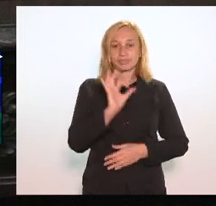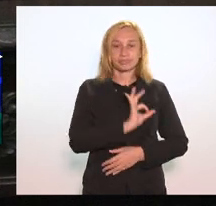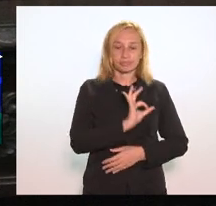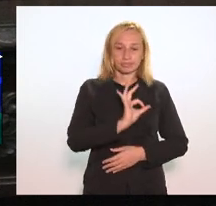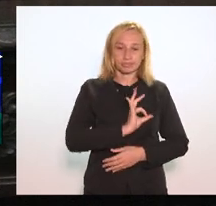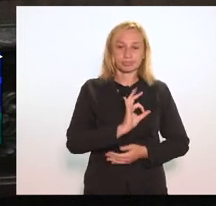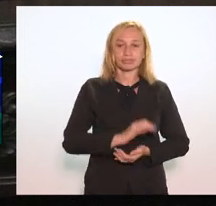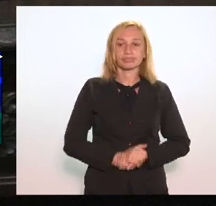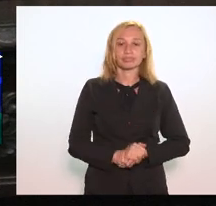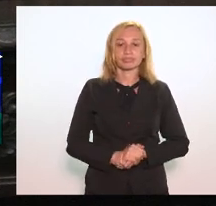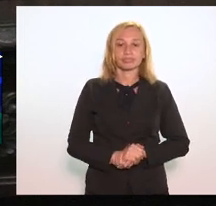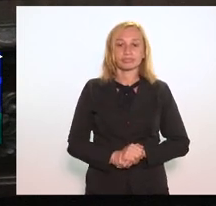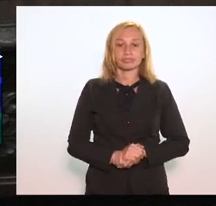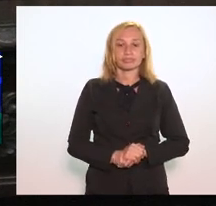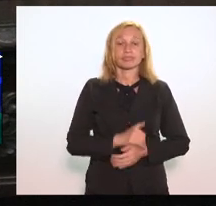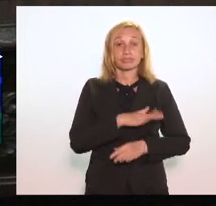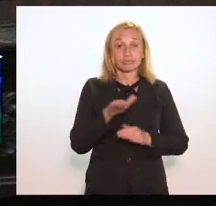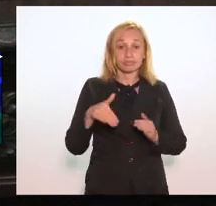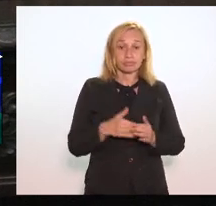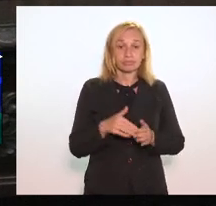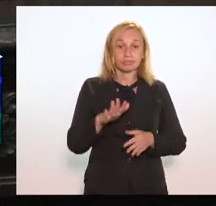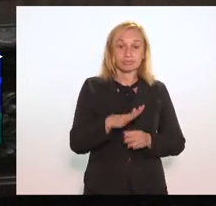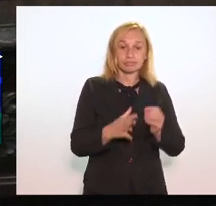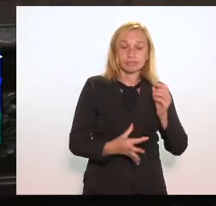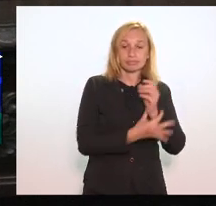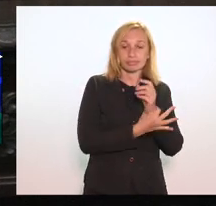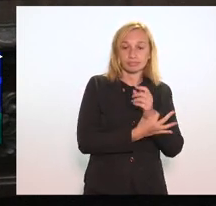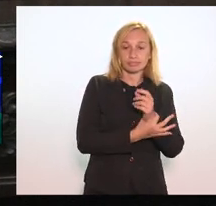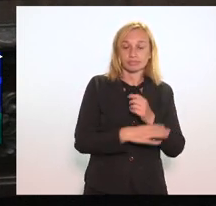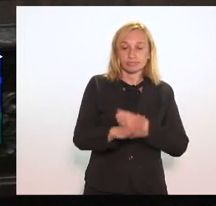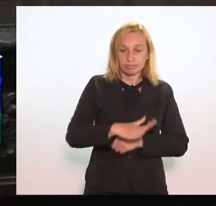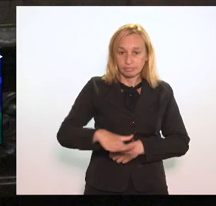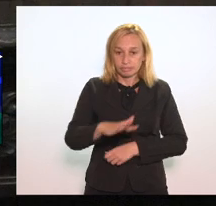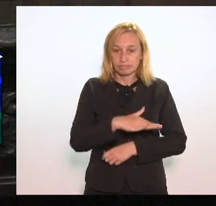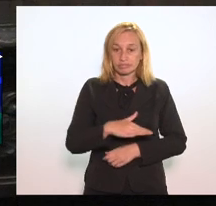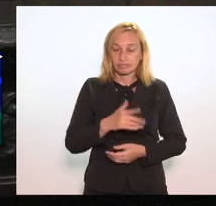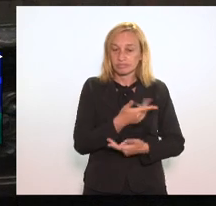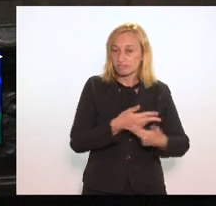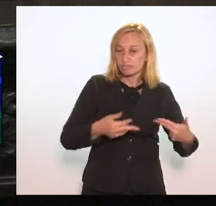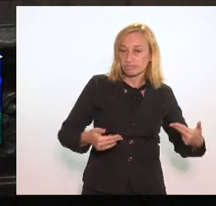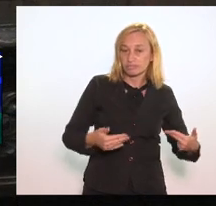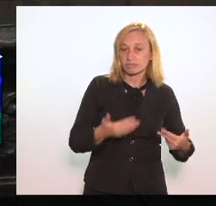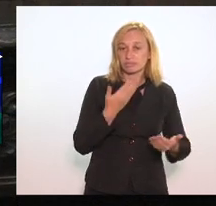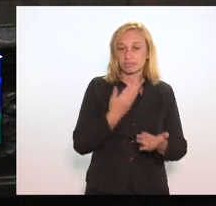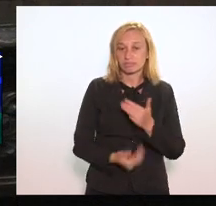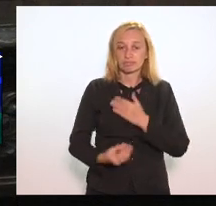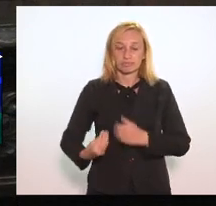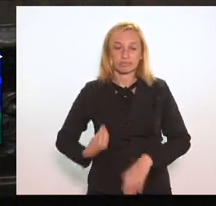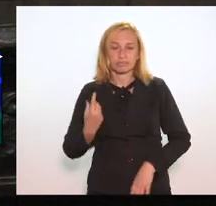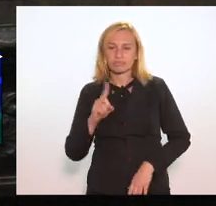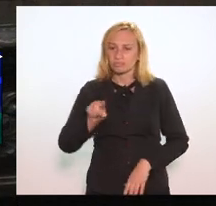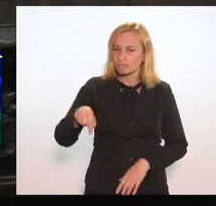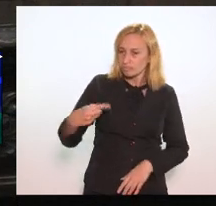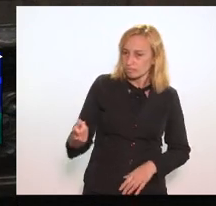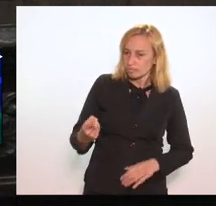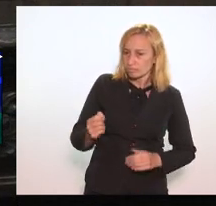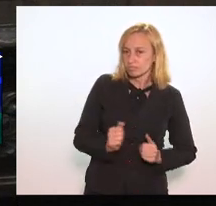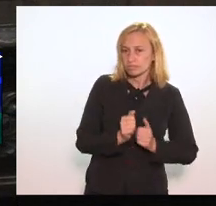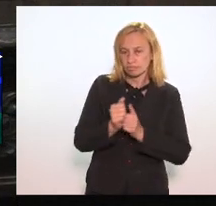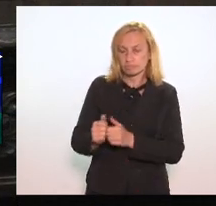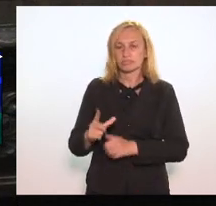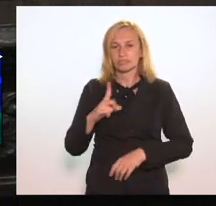policiais a todos da área de segurança tiver ali tantos guerreiros perderam sua vida e tanto os outros segmentos